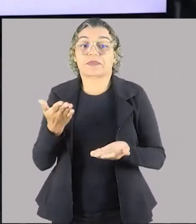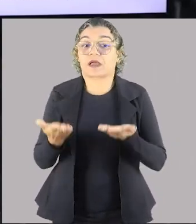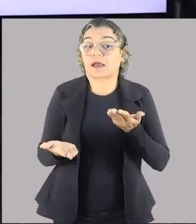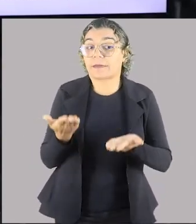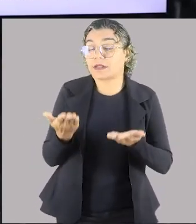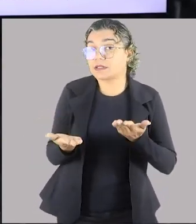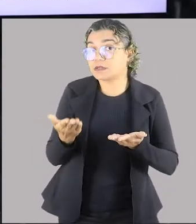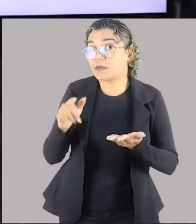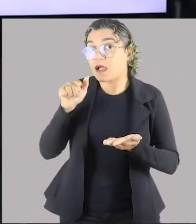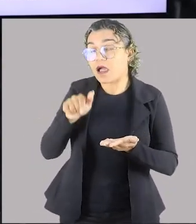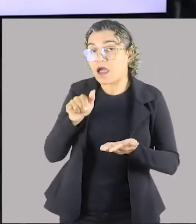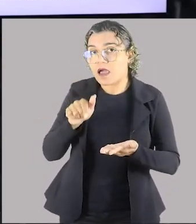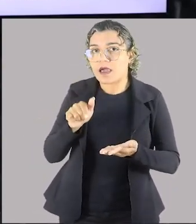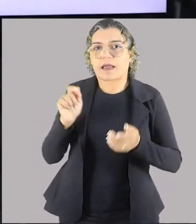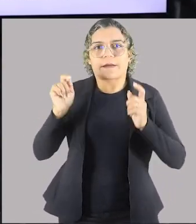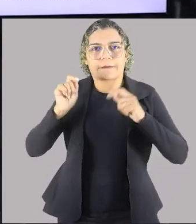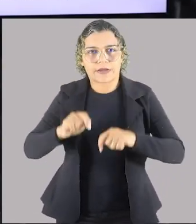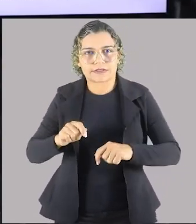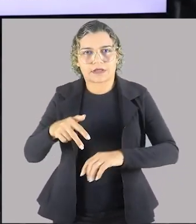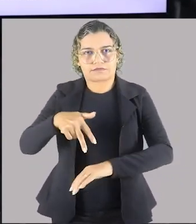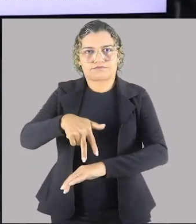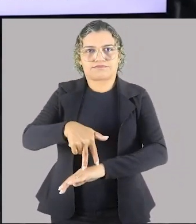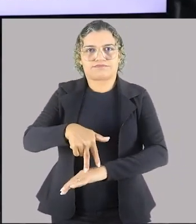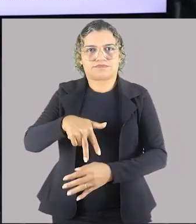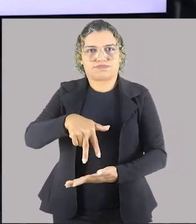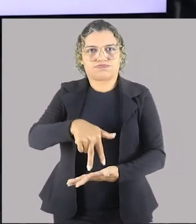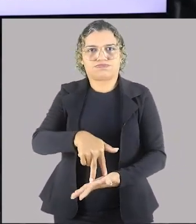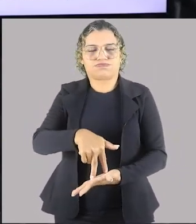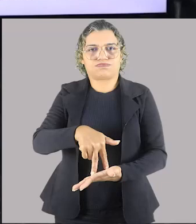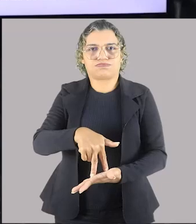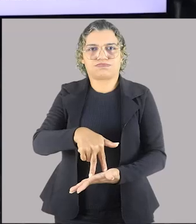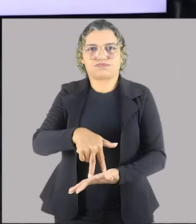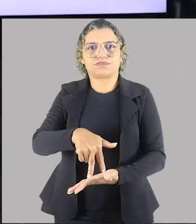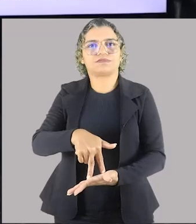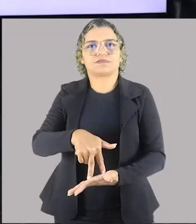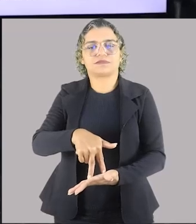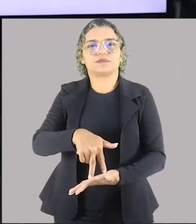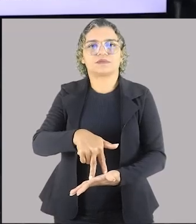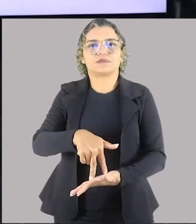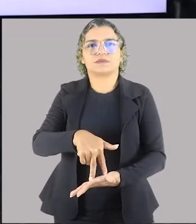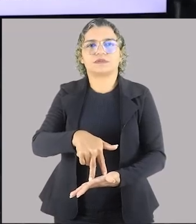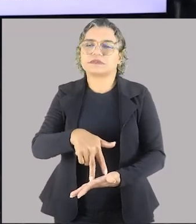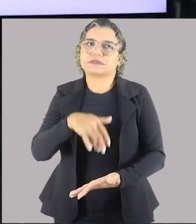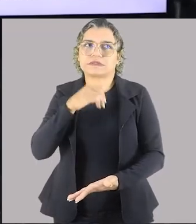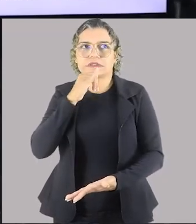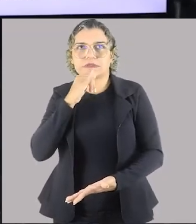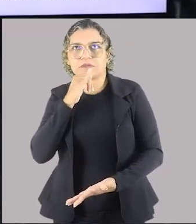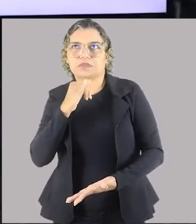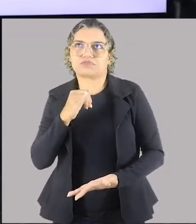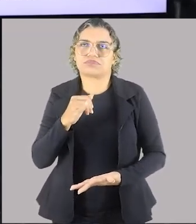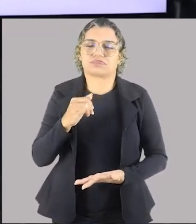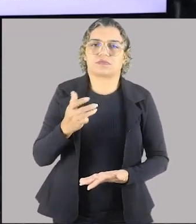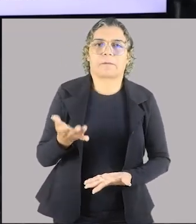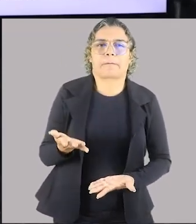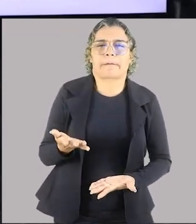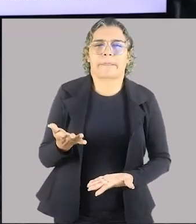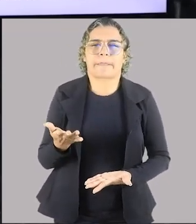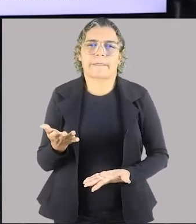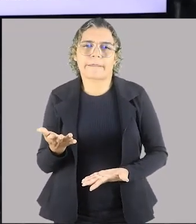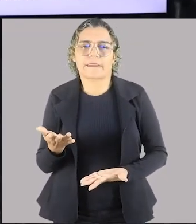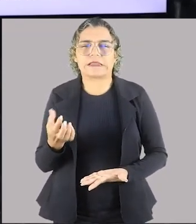a capacidade de ele manter o corpo dele estável sobre algum distúrbio, sobre